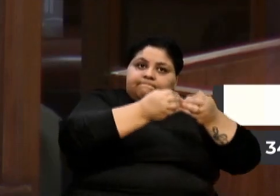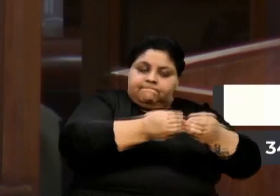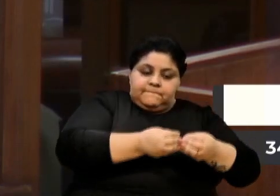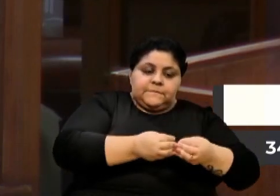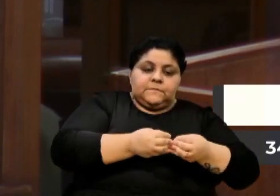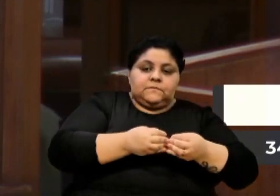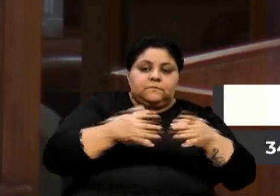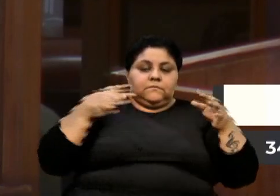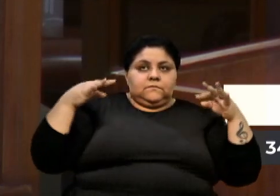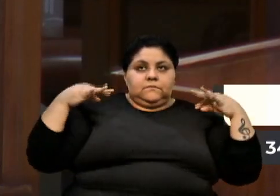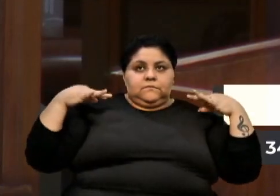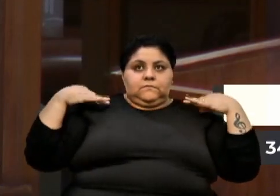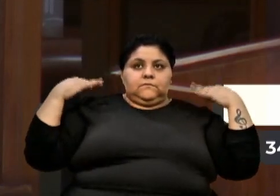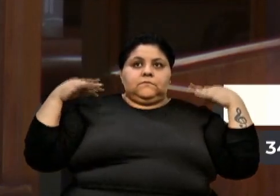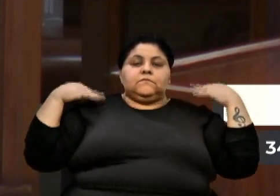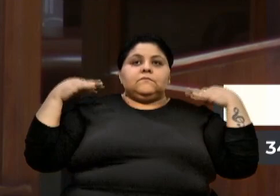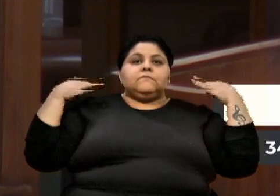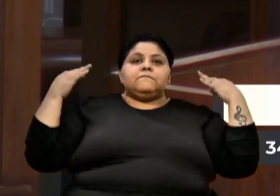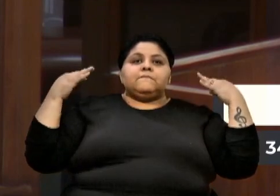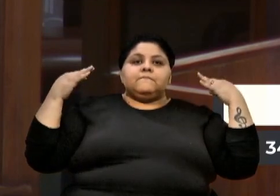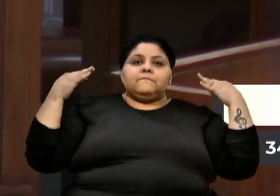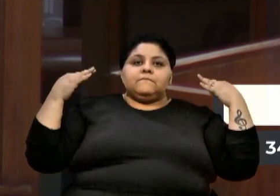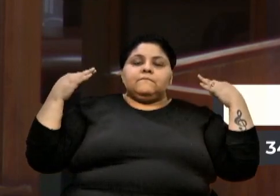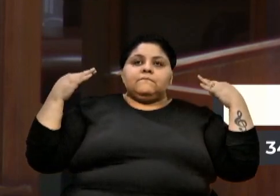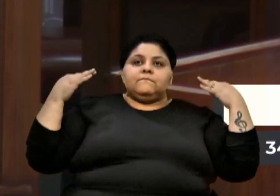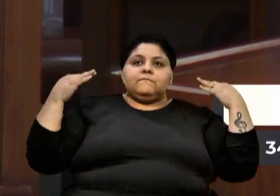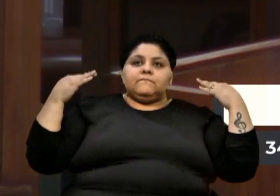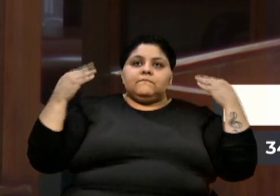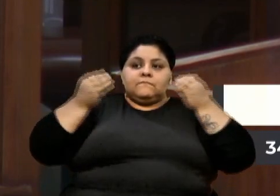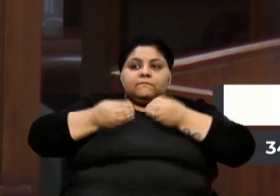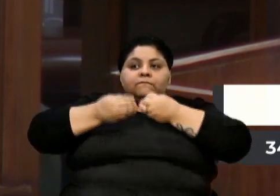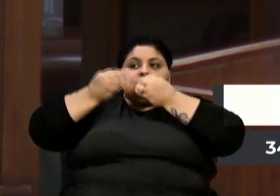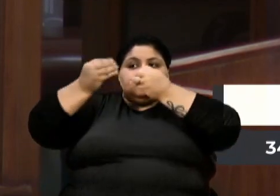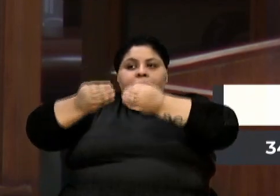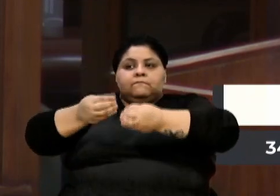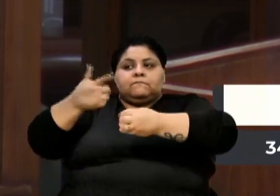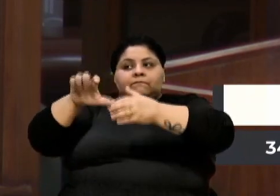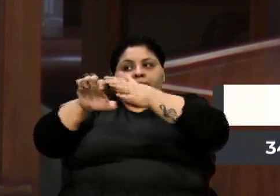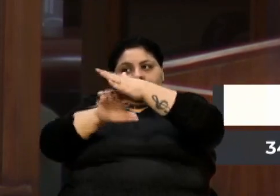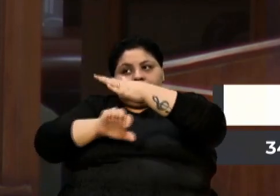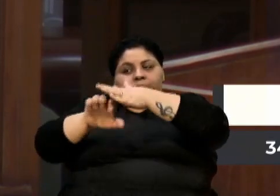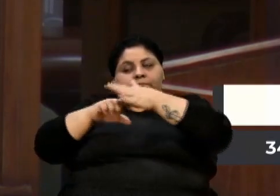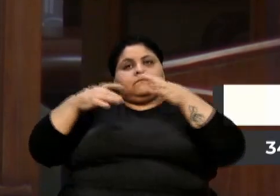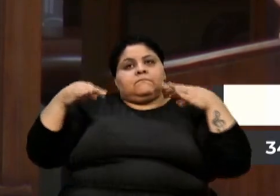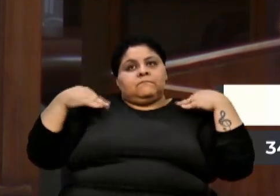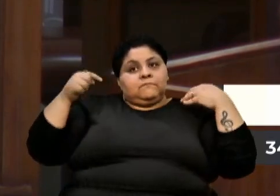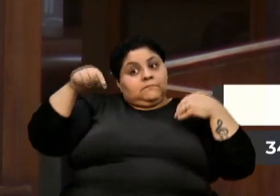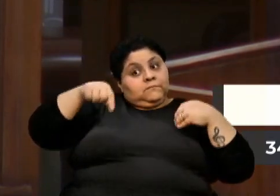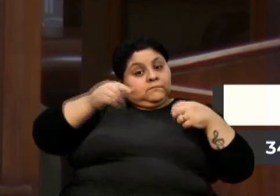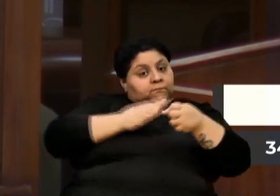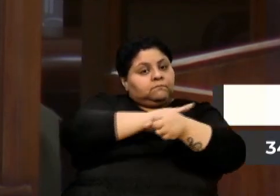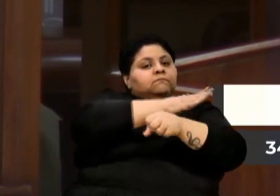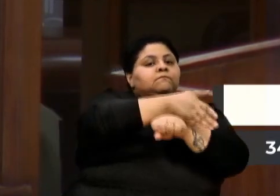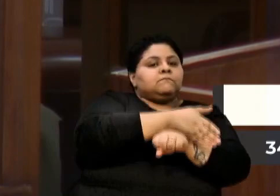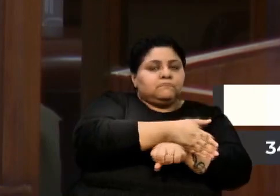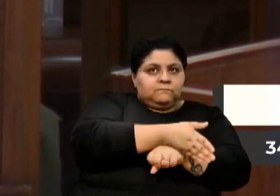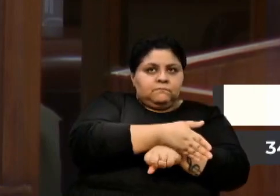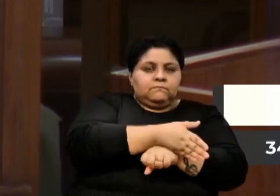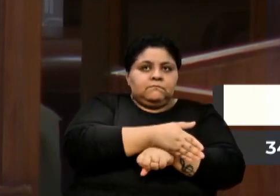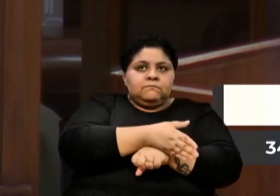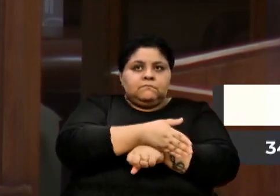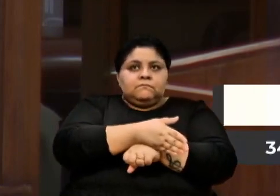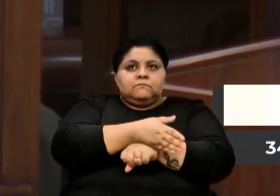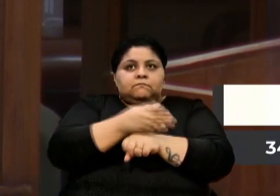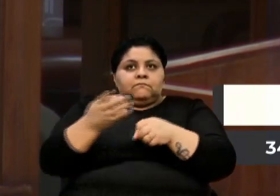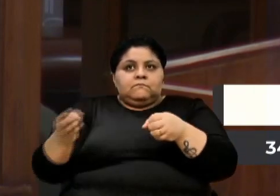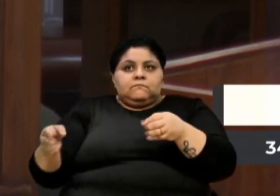que somente para os turistas, que a gente ofereça para as empresas de turismo que estarão em Caxias do Sul, que tragam